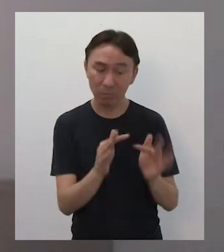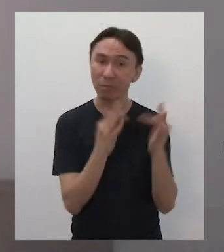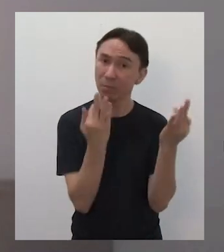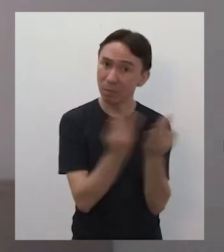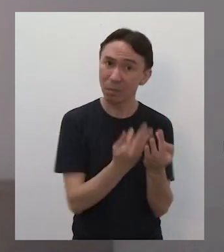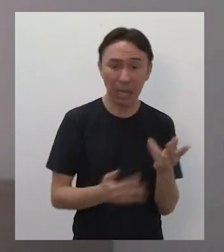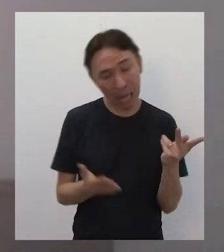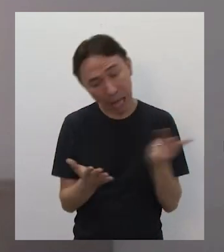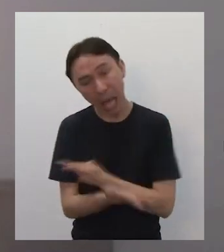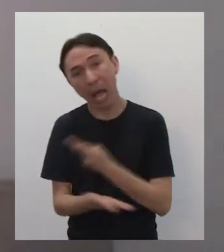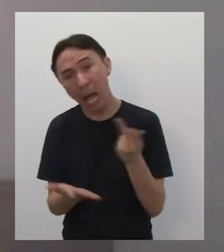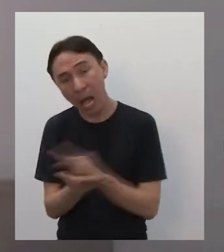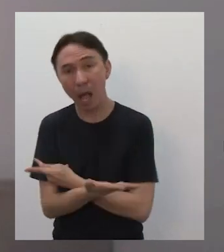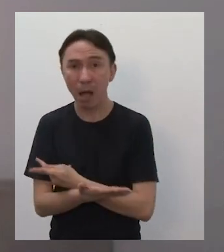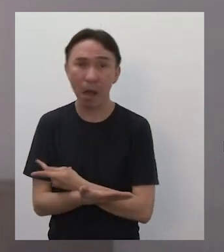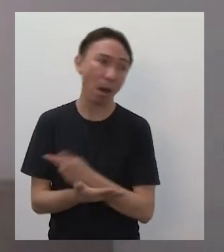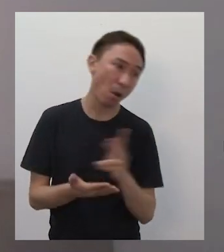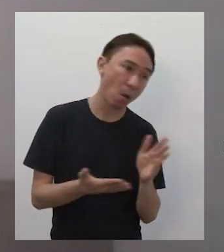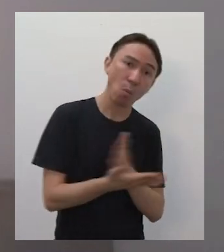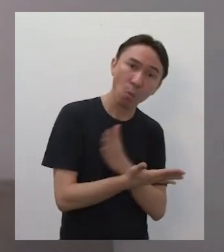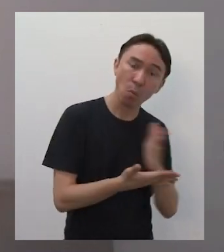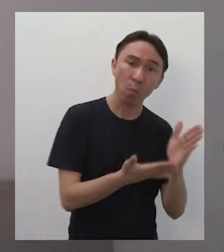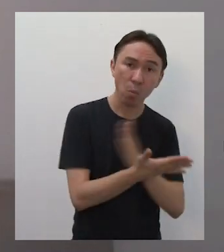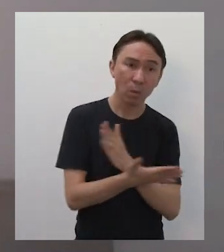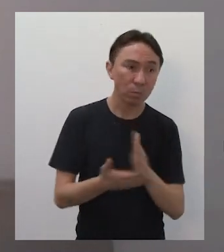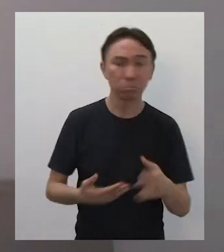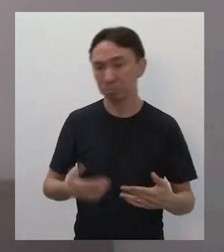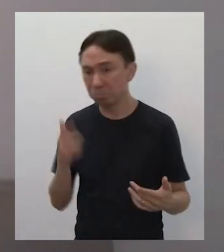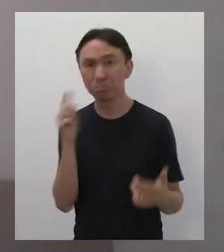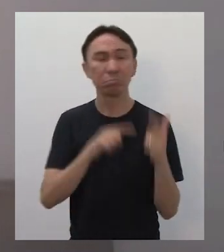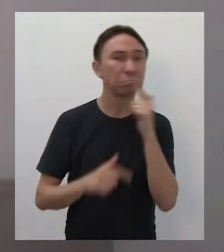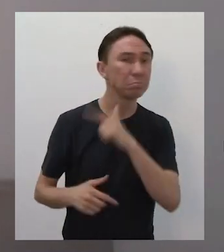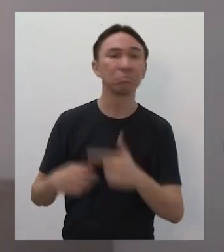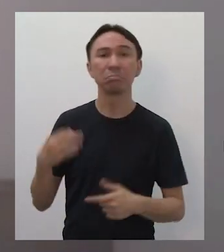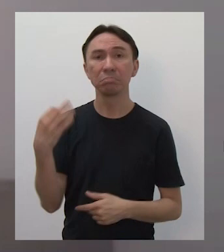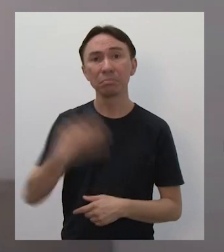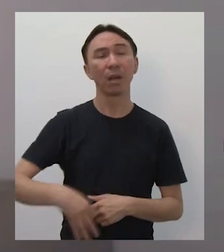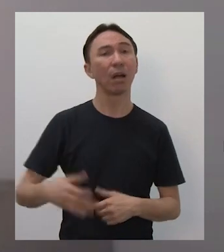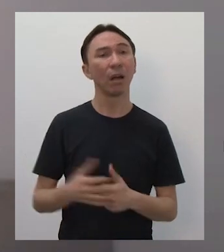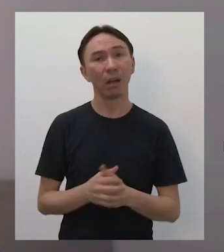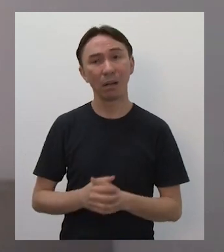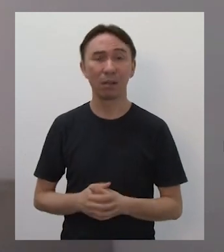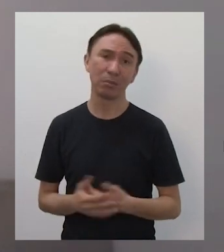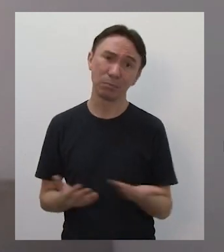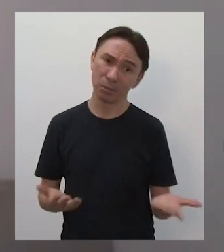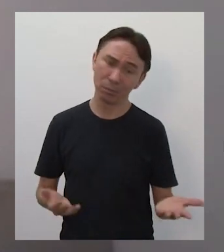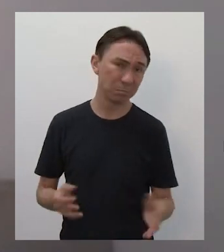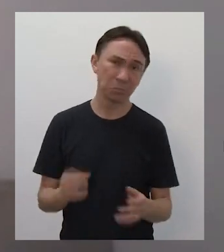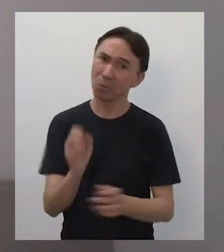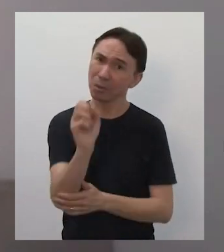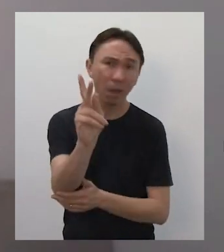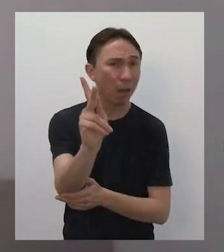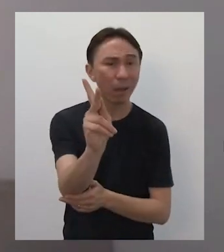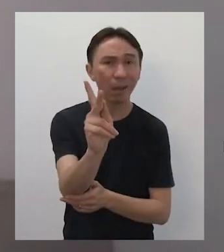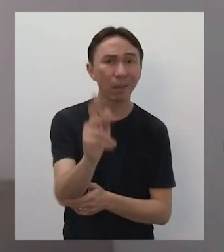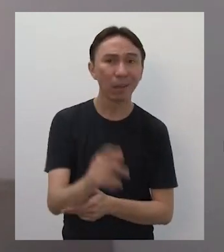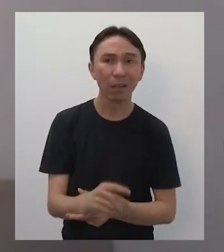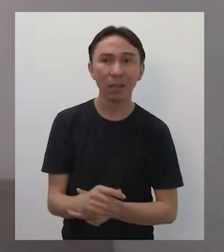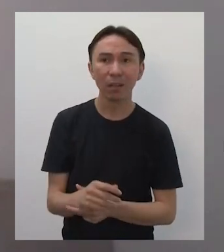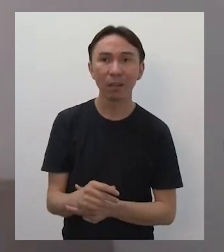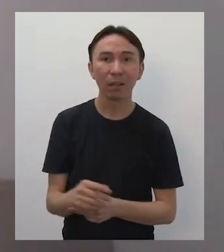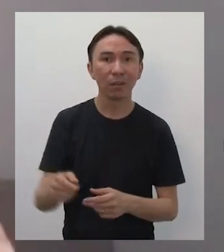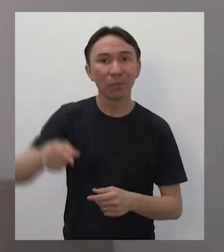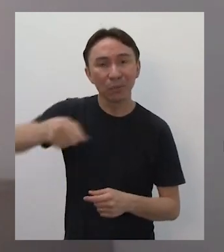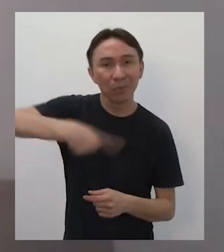e tudo bem, sabe? A gente está tentando acertar a todo momento. O que eles tiveram que